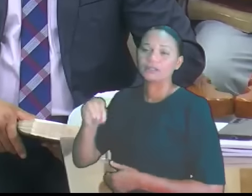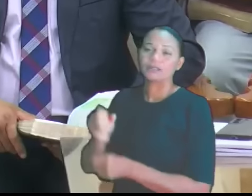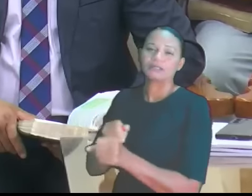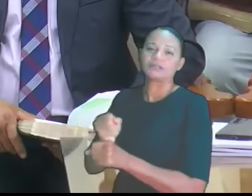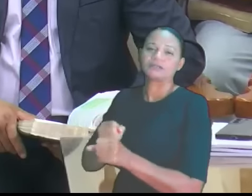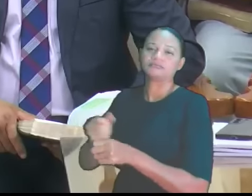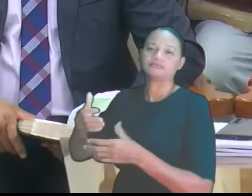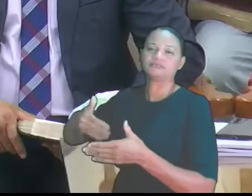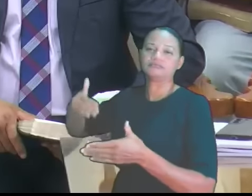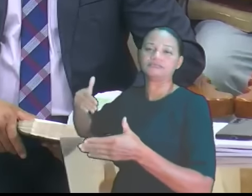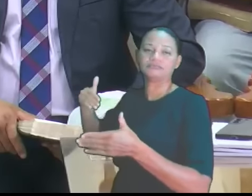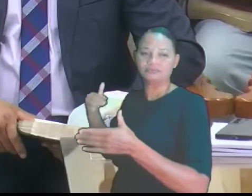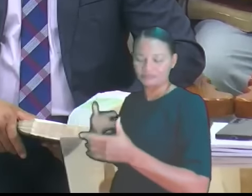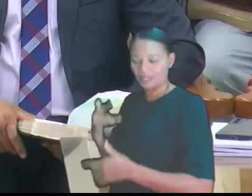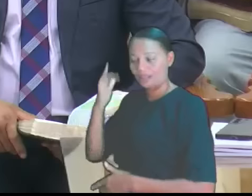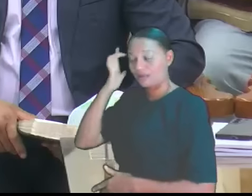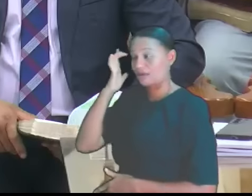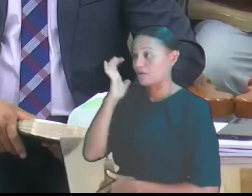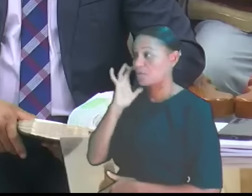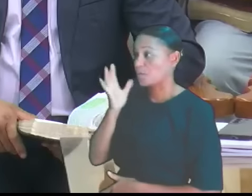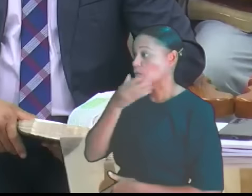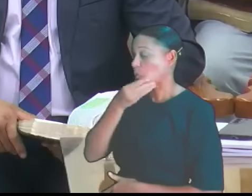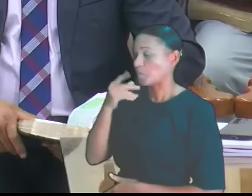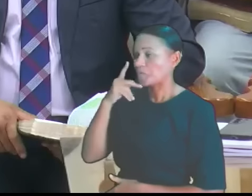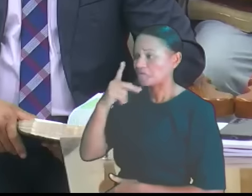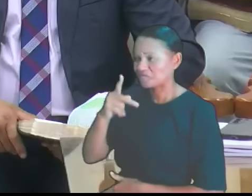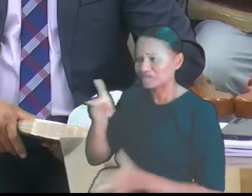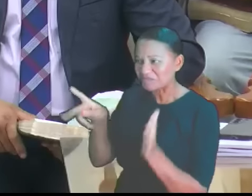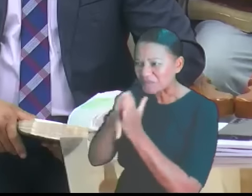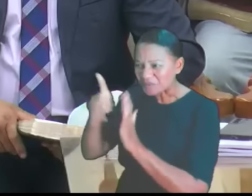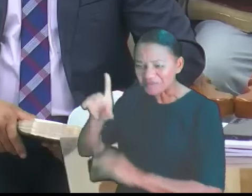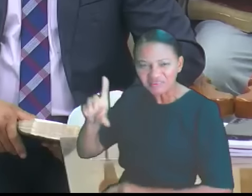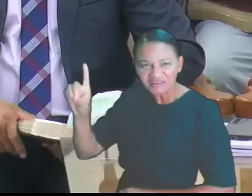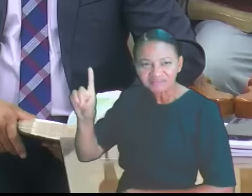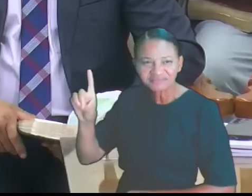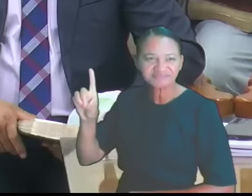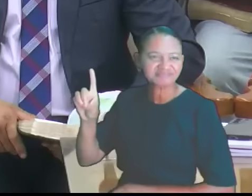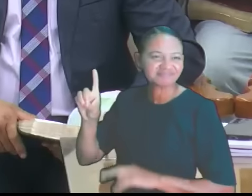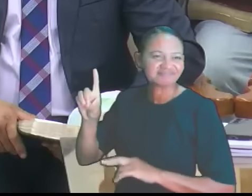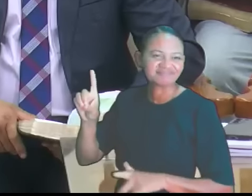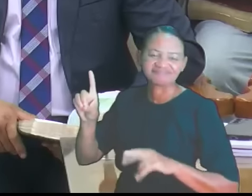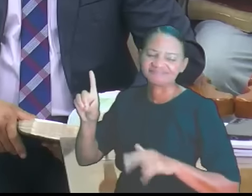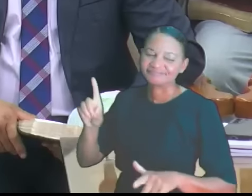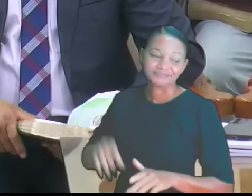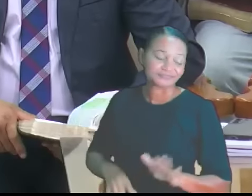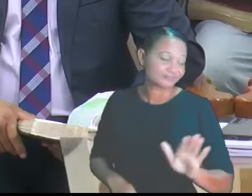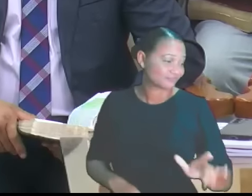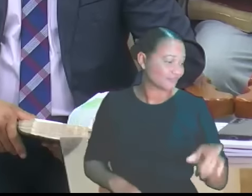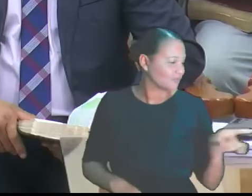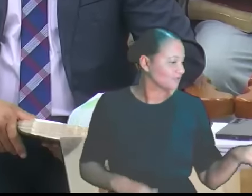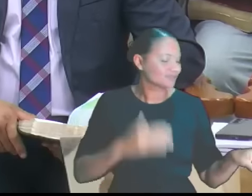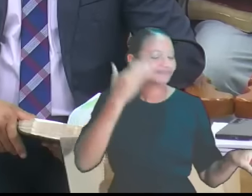recebi uma profecia, mas eu acho que o profeta não era de Deus. Era, o profeta era. O